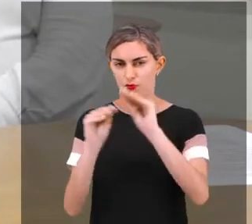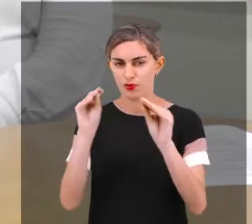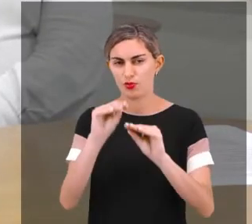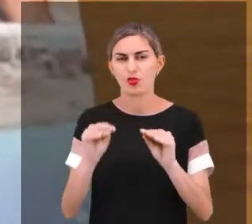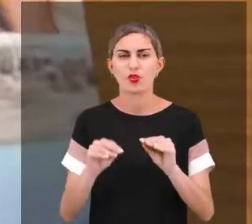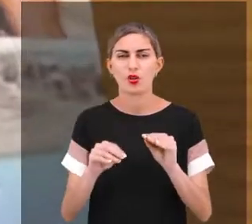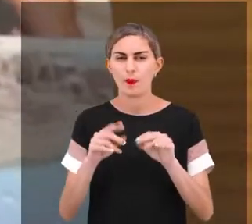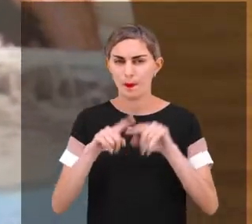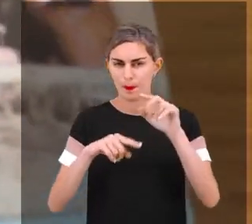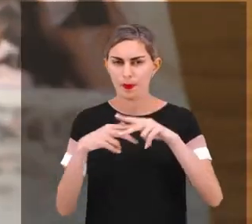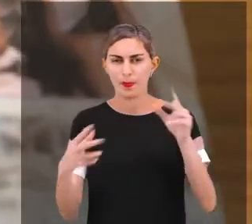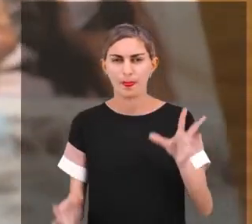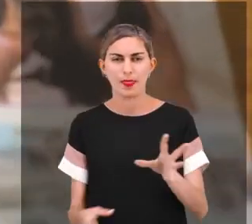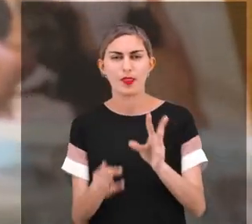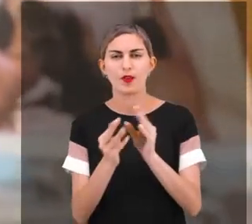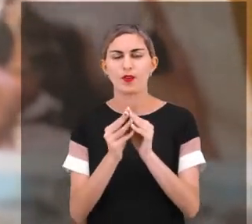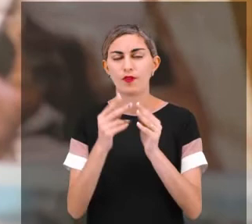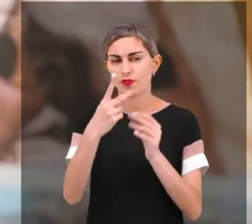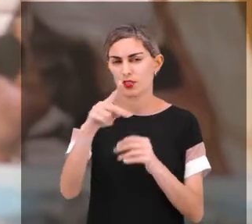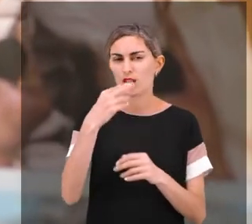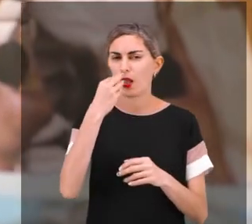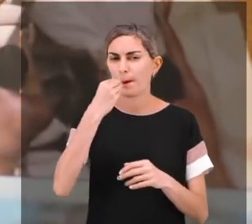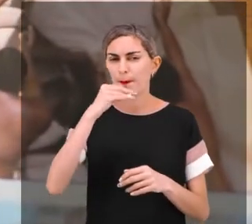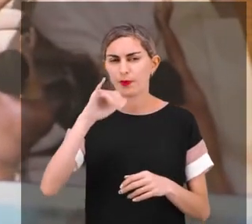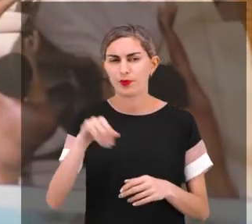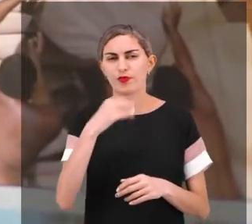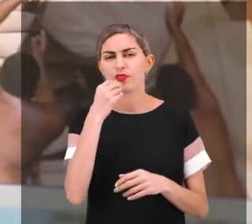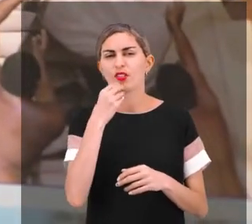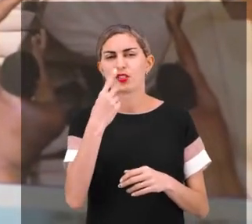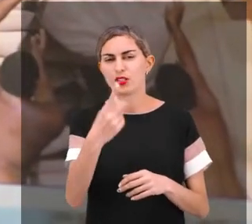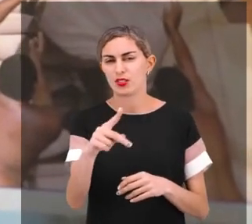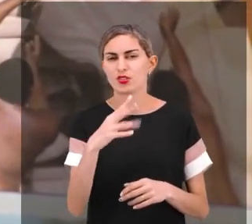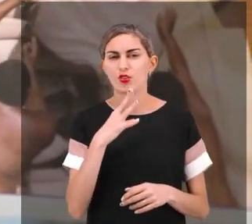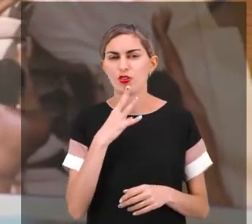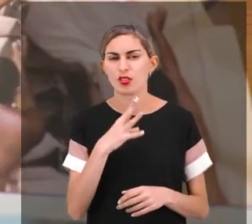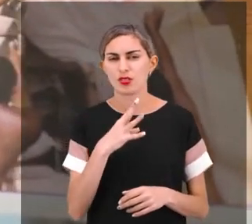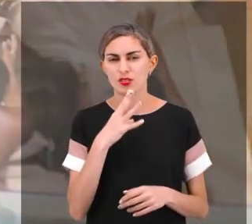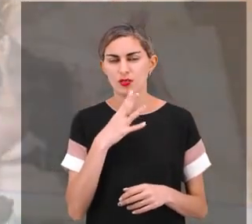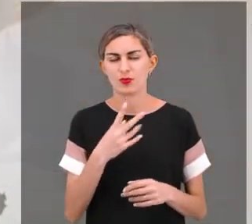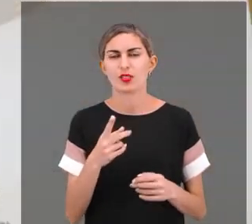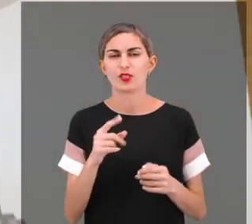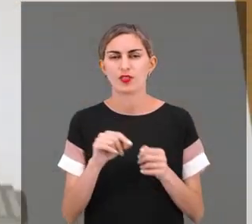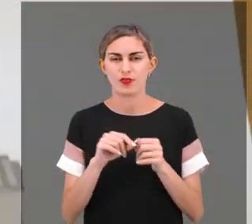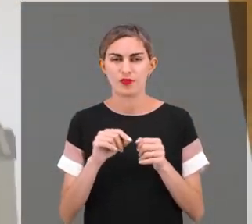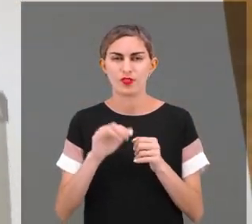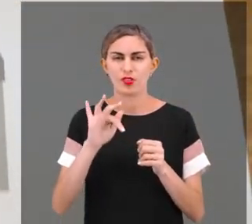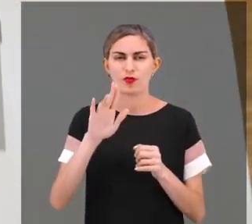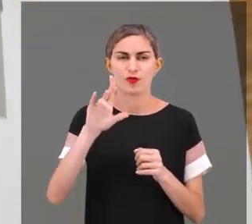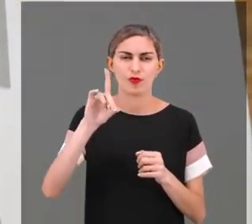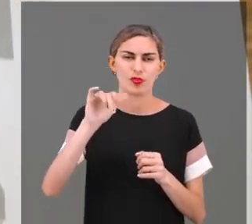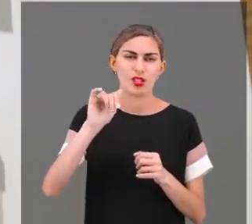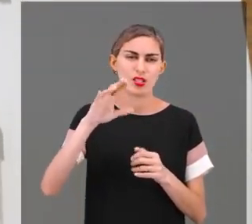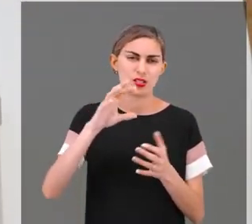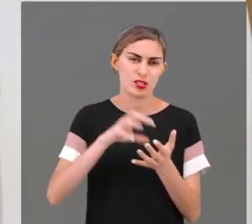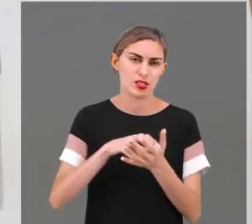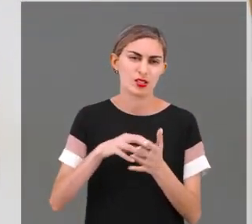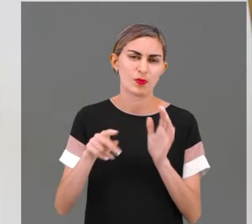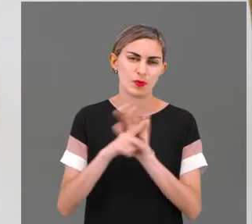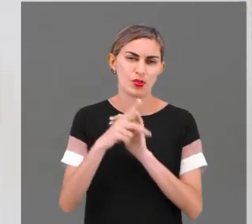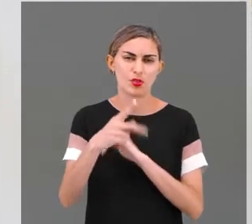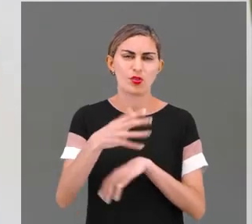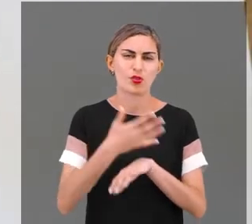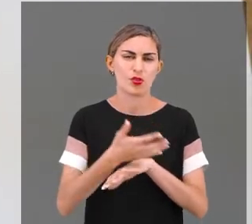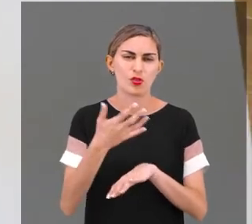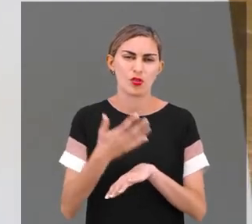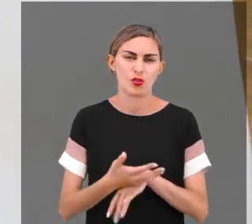para vocês, no material complementar, que vocês aproveitem esse conhecimento feito pela Fundacentro, específico para uma disciplina